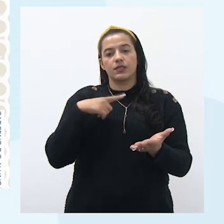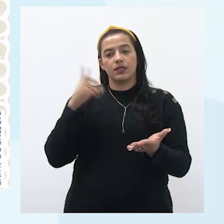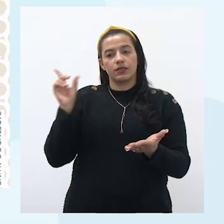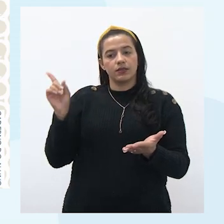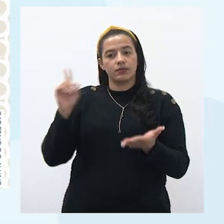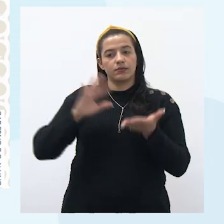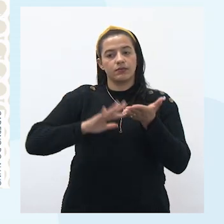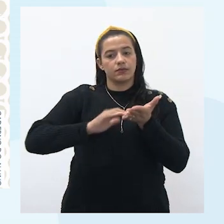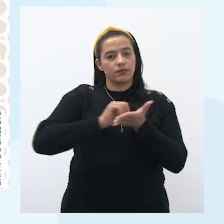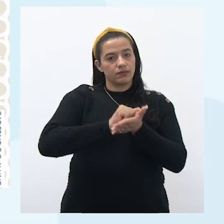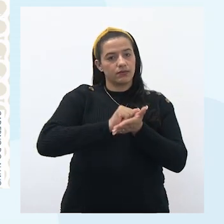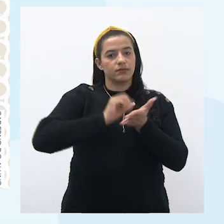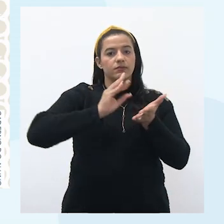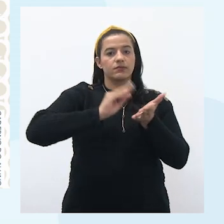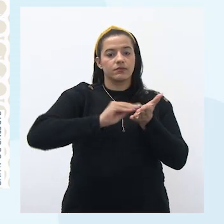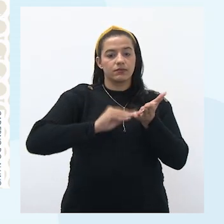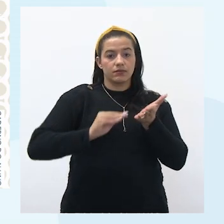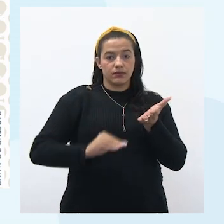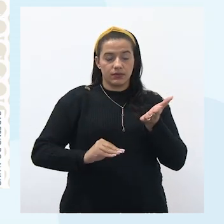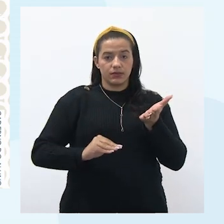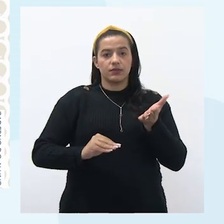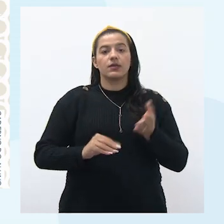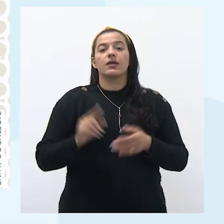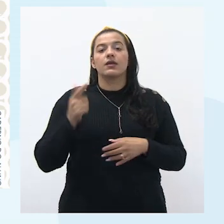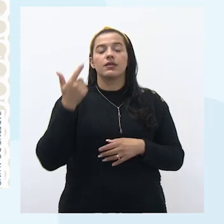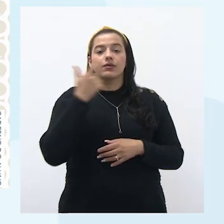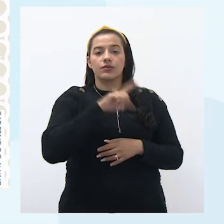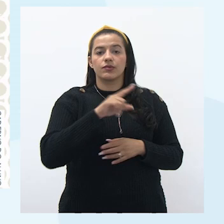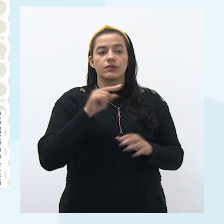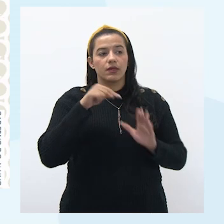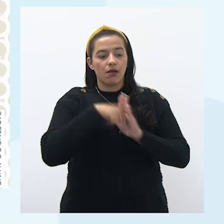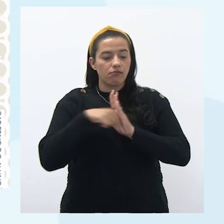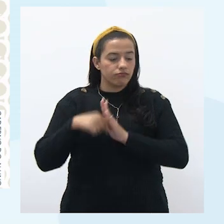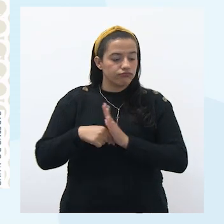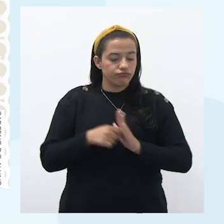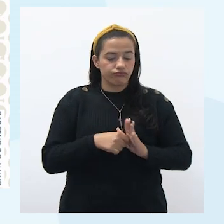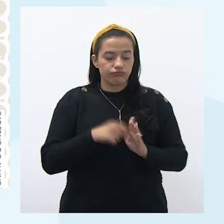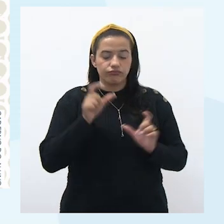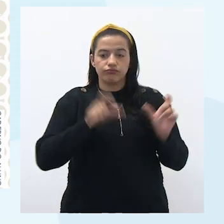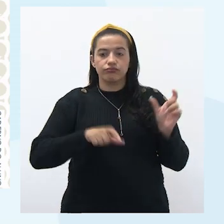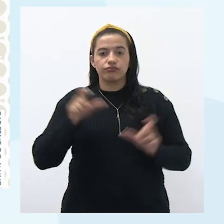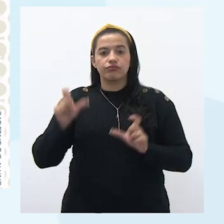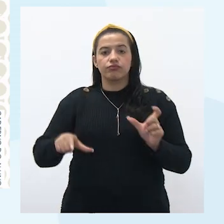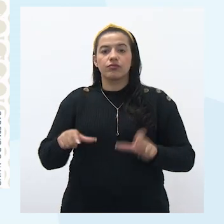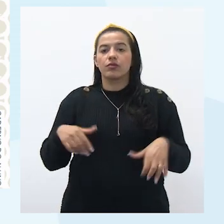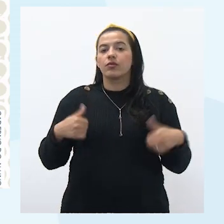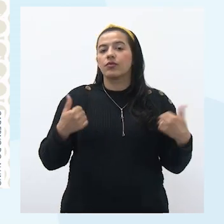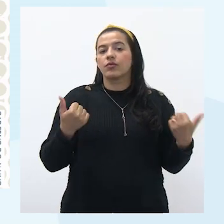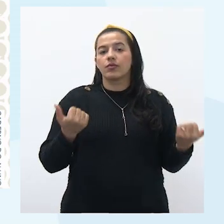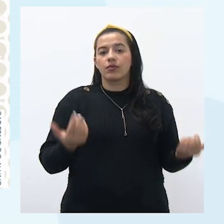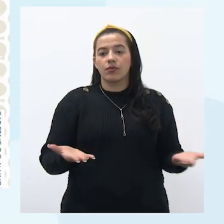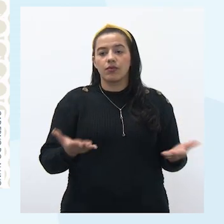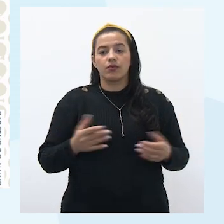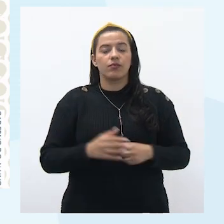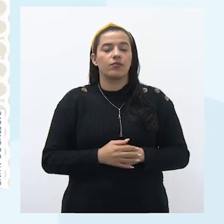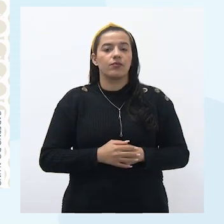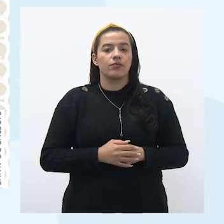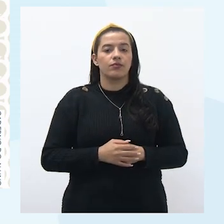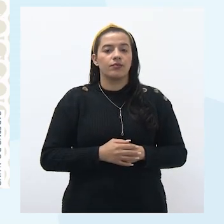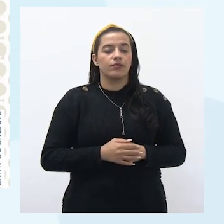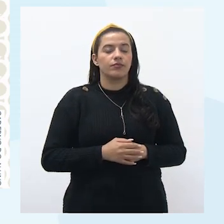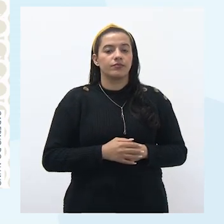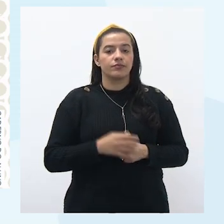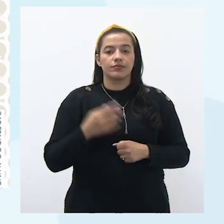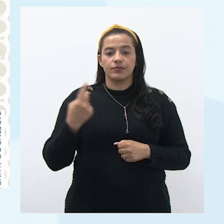então, da rubrica, que o estudante ele consegue olhar quais são. E quais são essas rubricas que estão no material?